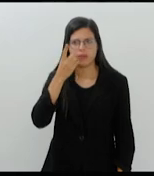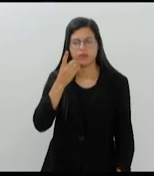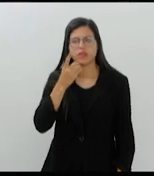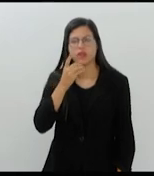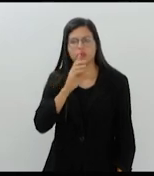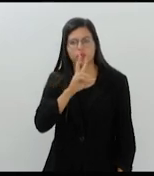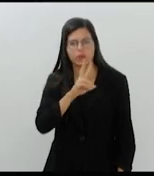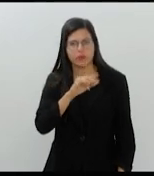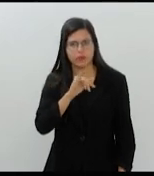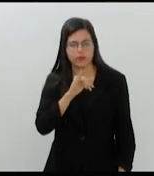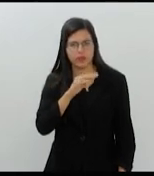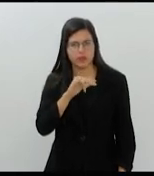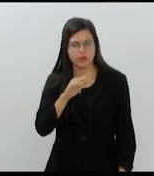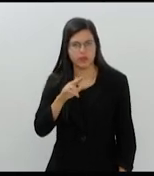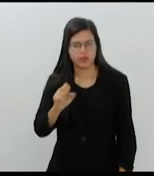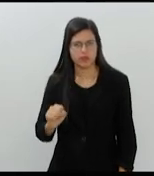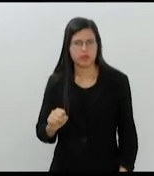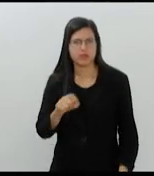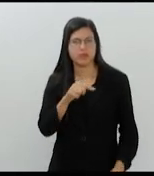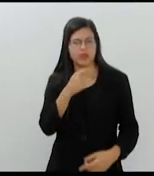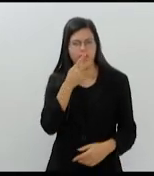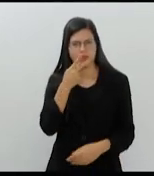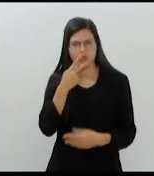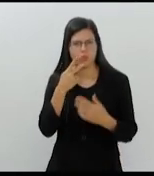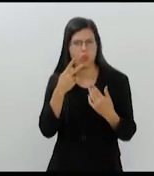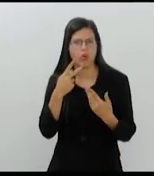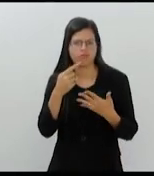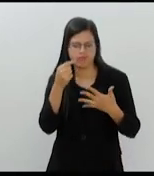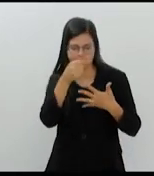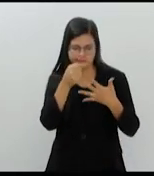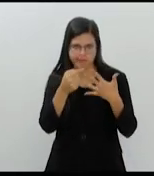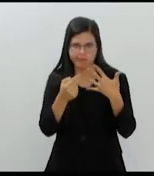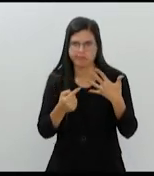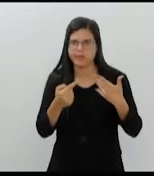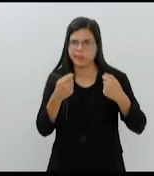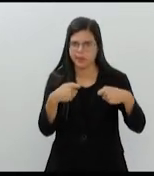Cozzolino. O senhor falou das demandas do município de Magé.